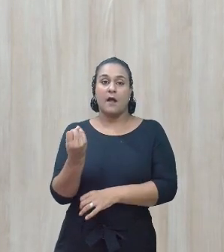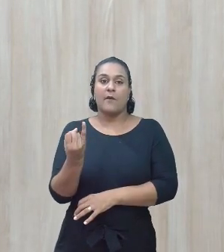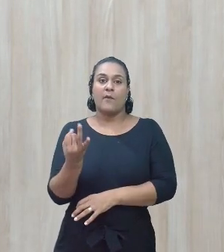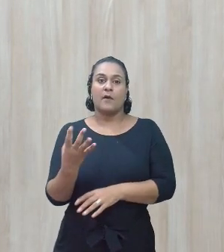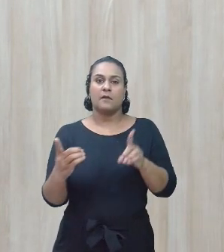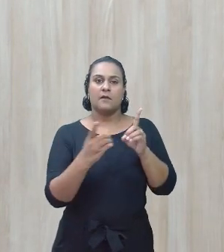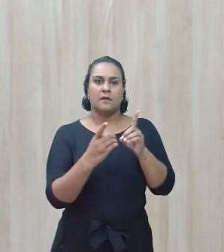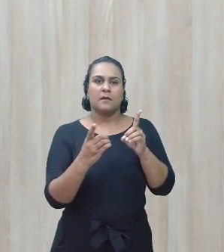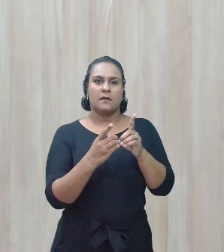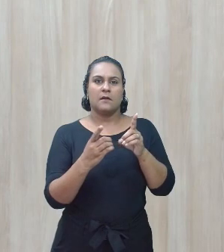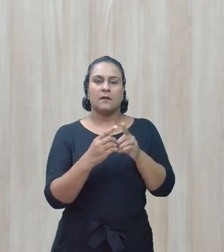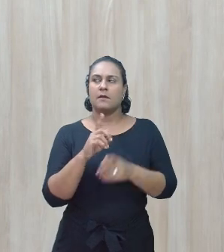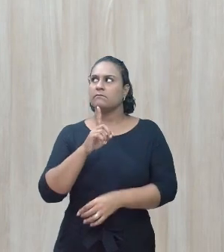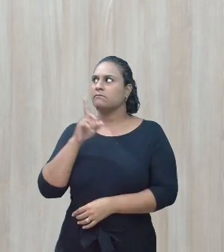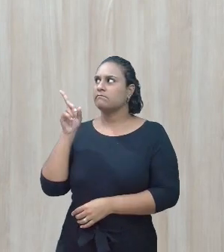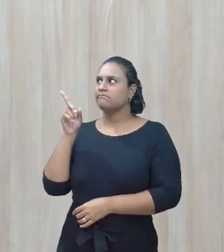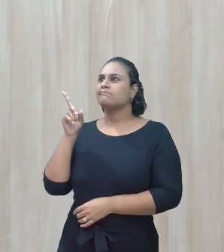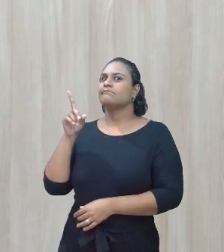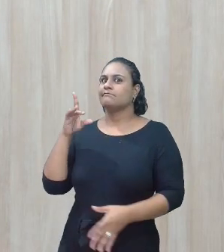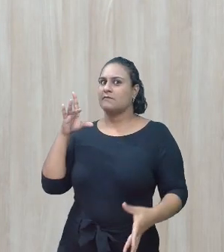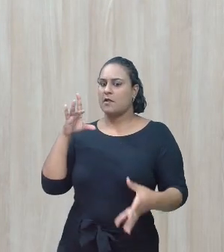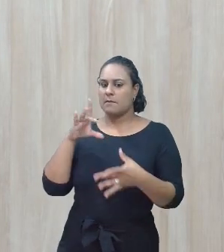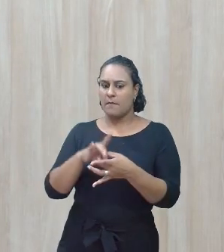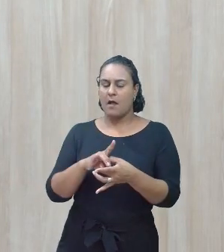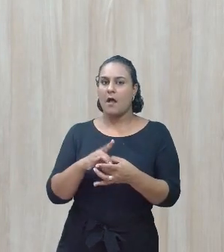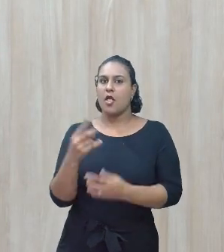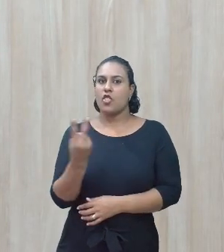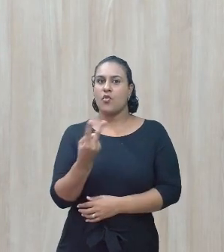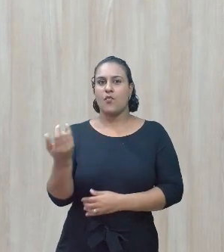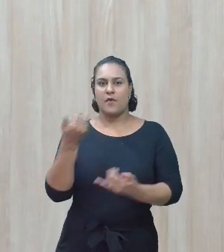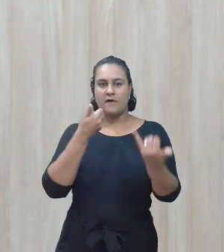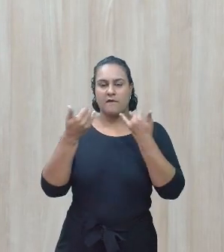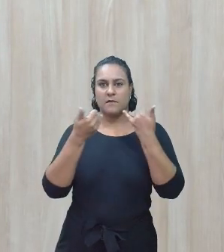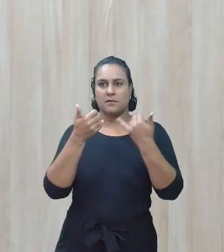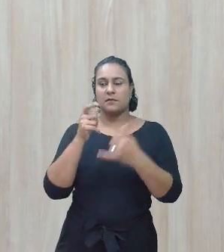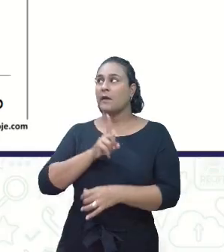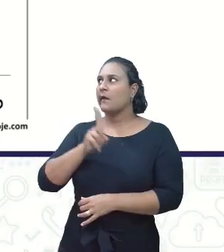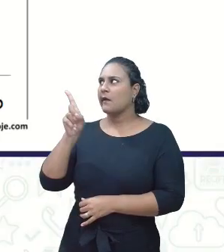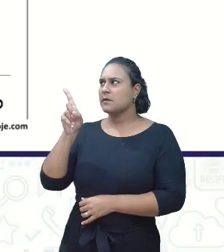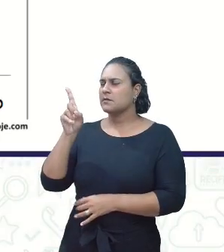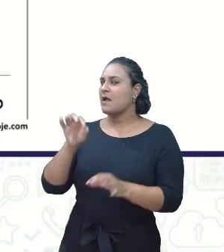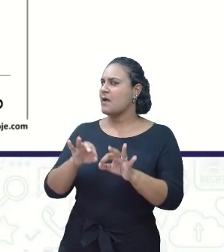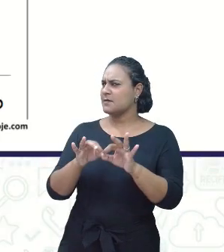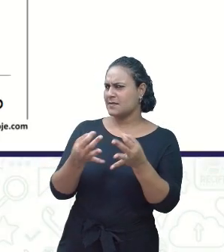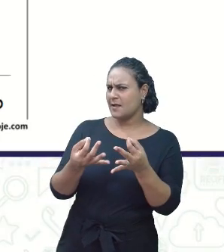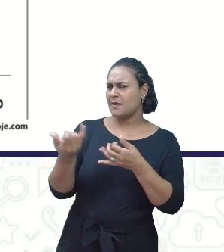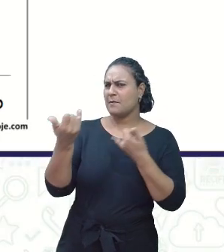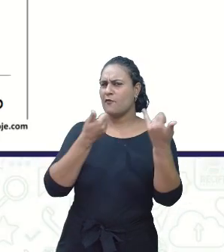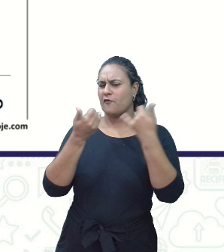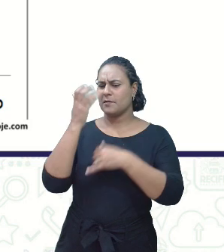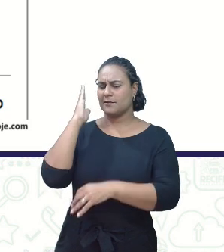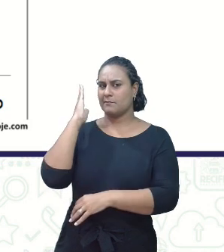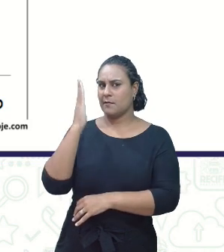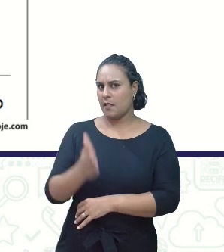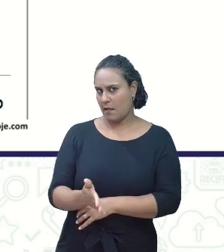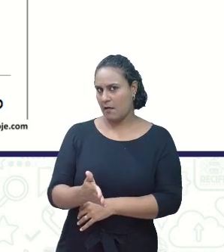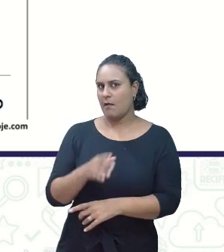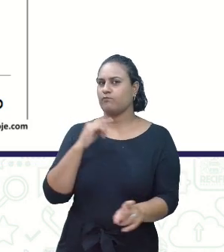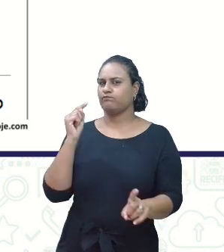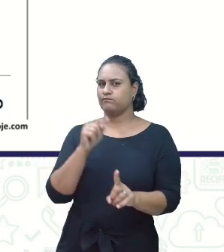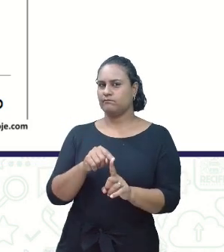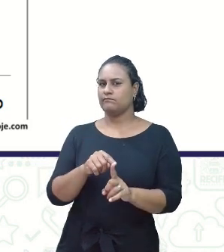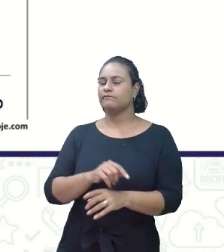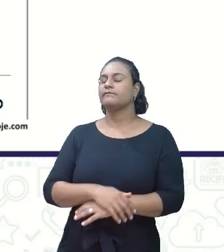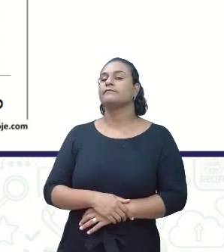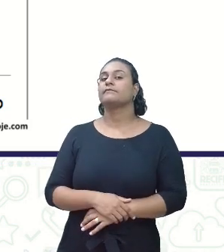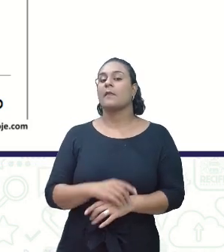o gráfico une mais de uma informação. Um gráfico simples como esse tem uma informação mais direta, mais objetiva, e